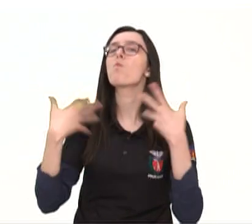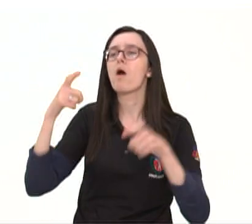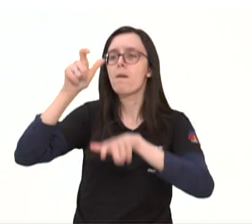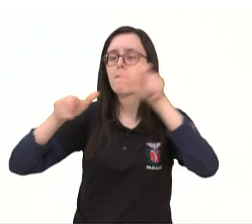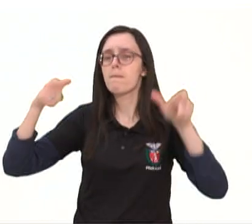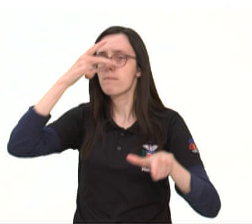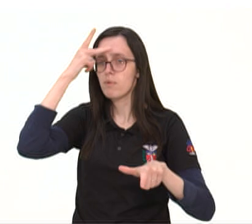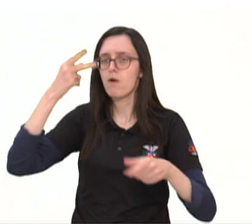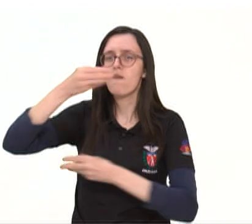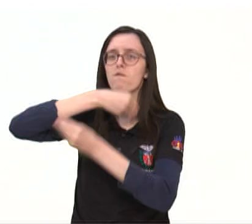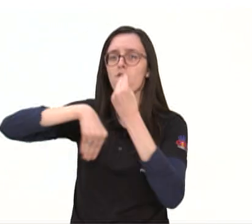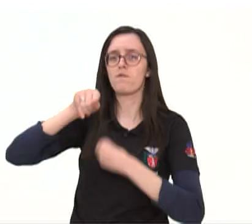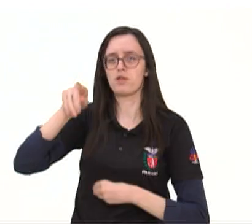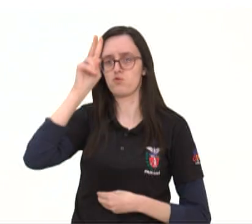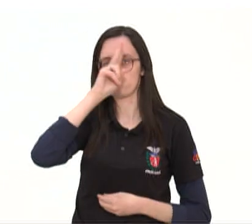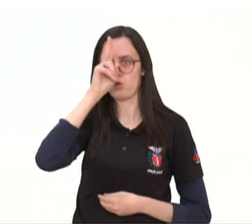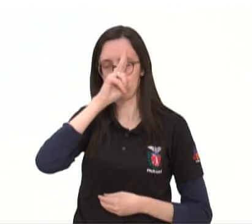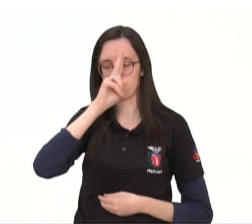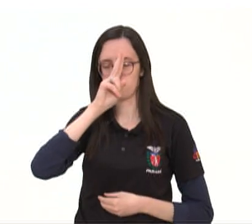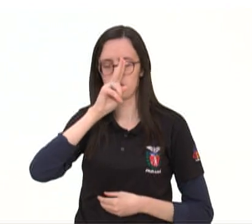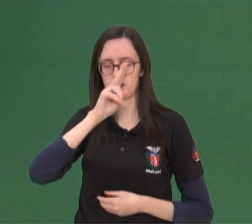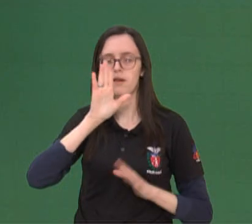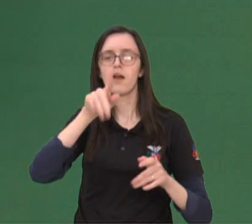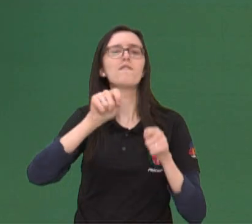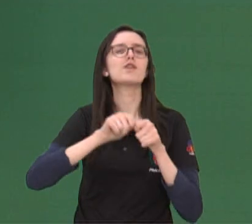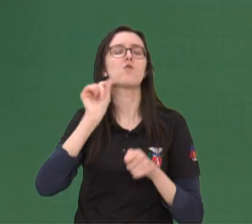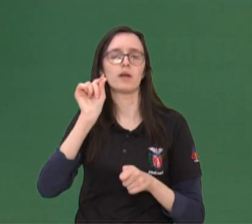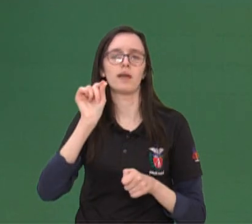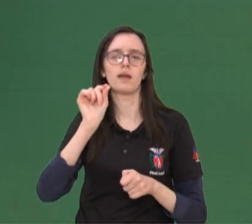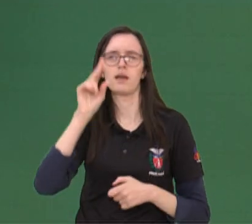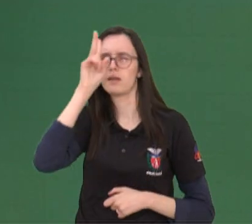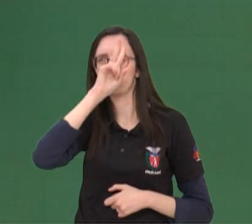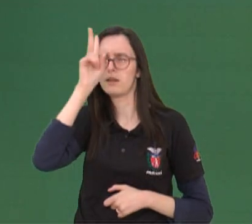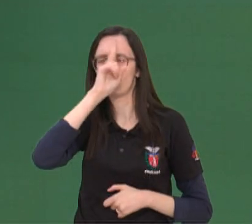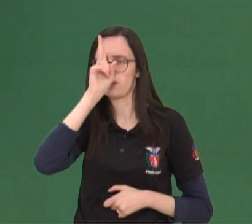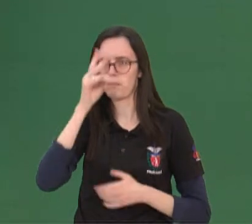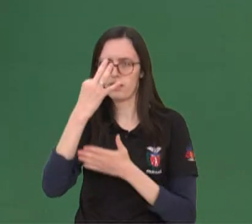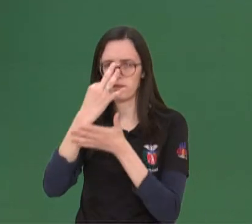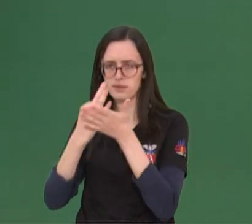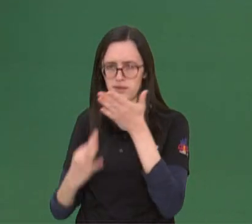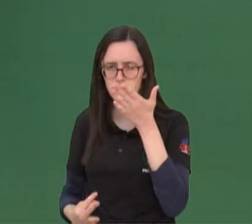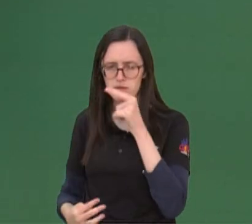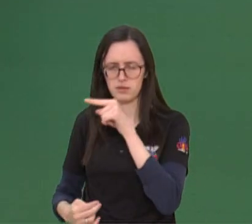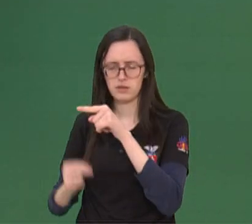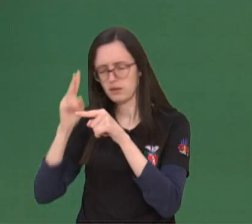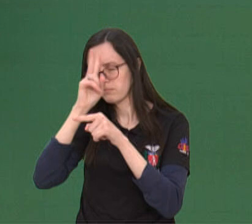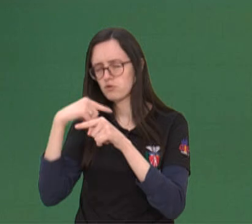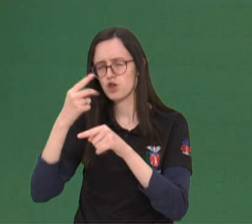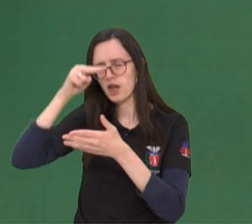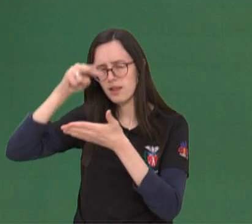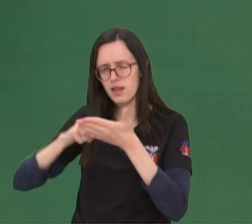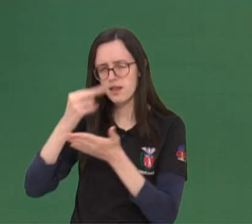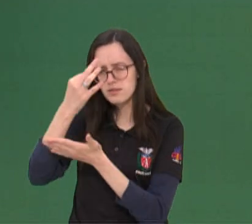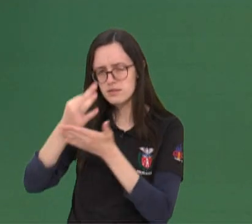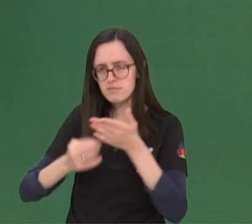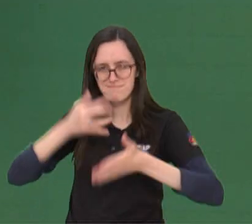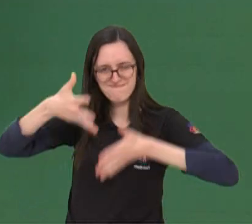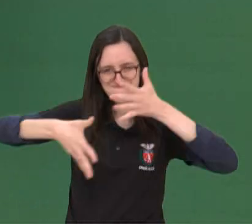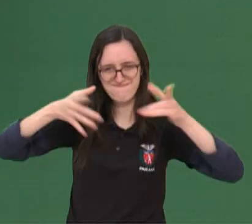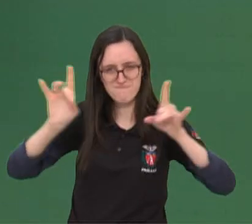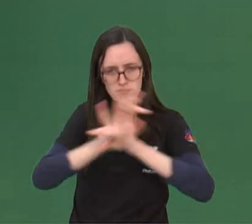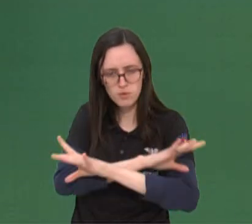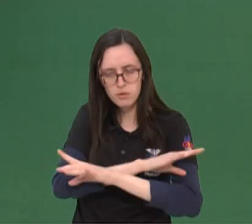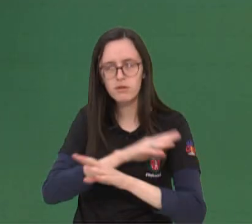pessoas estavam envolvidas. Então, o que eu vou ter que fazer? Relembrar deste meu texto, esse texto que nós acabamos de ler, e